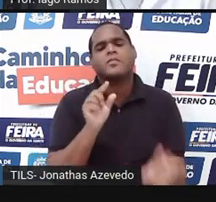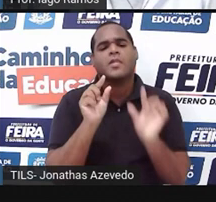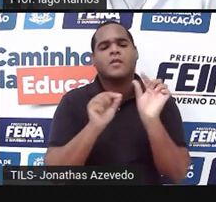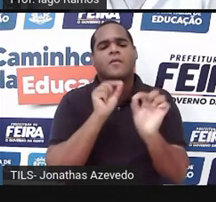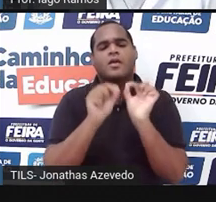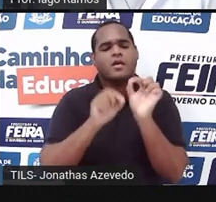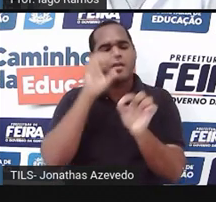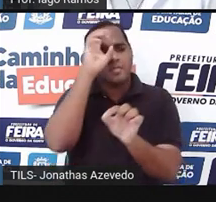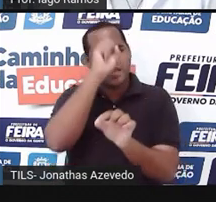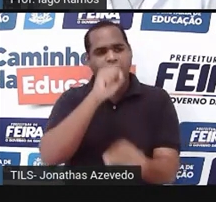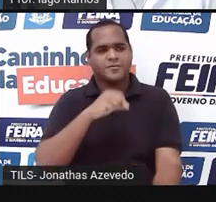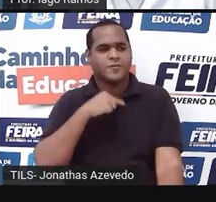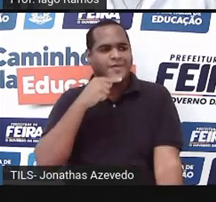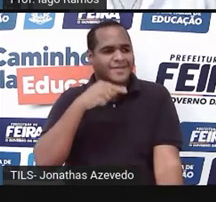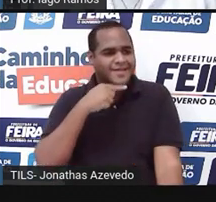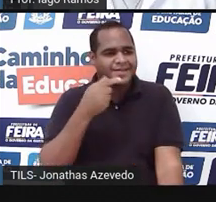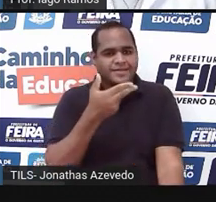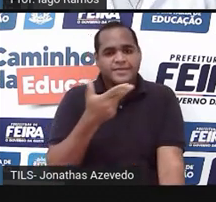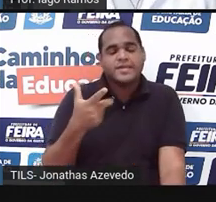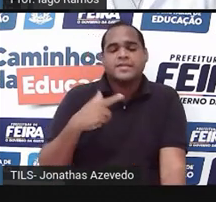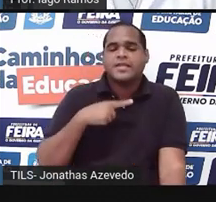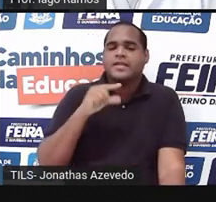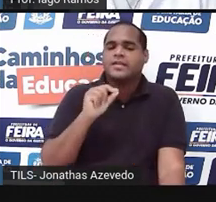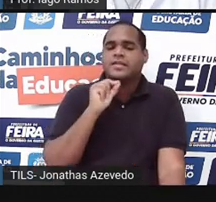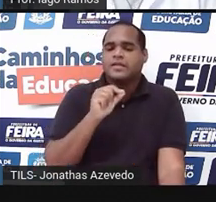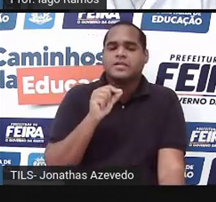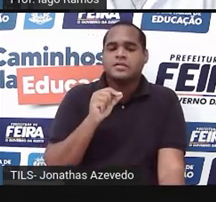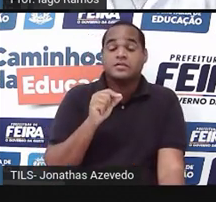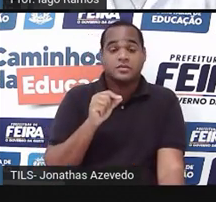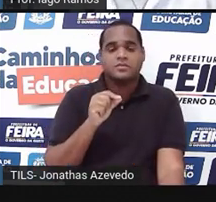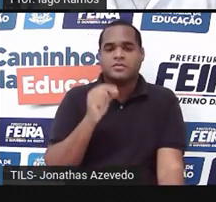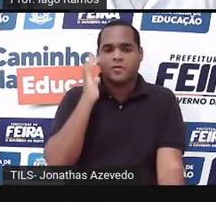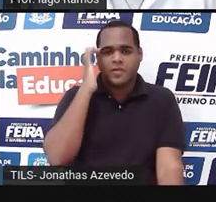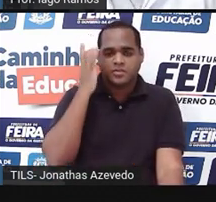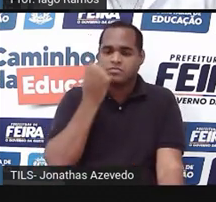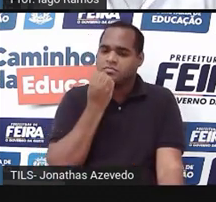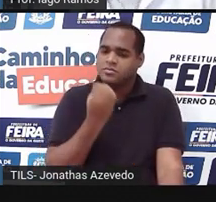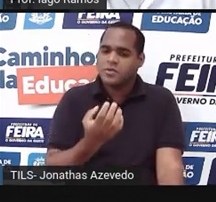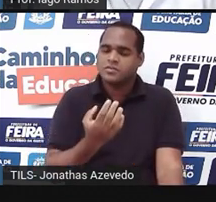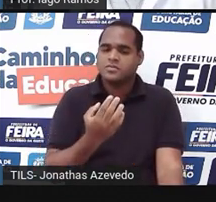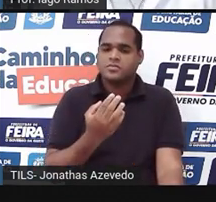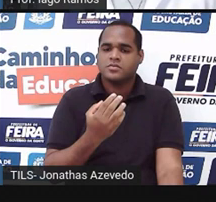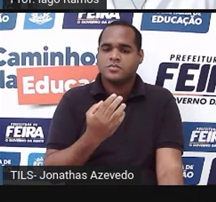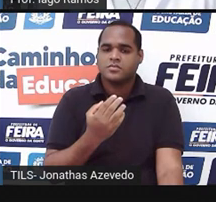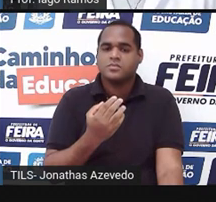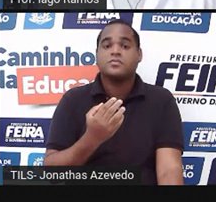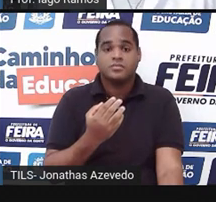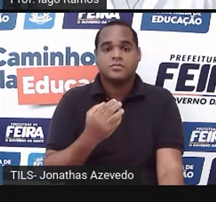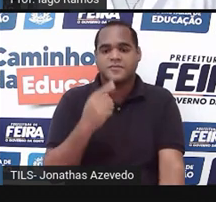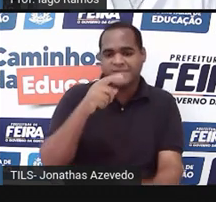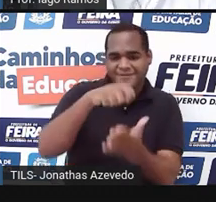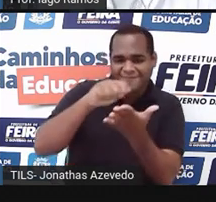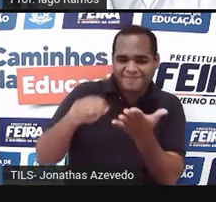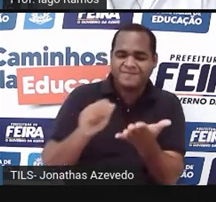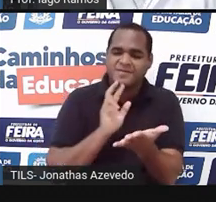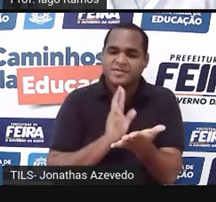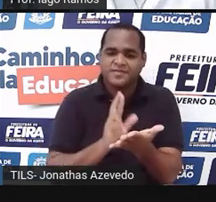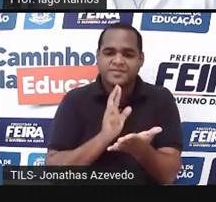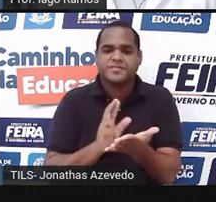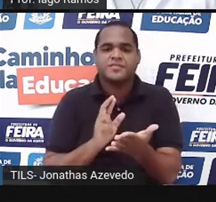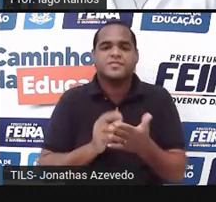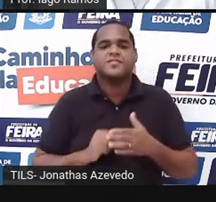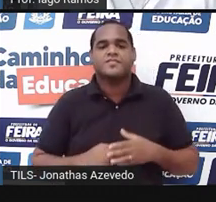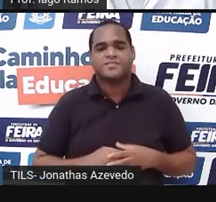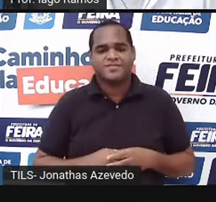onde é que teve mais dúvida Então o que é que eu eu acho bacana você escreveu um comentários no seu caderno sobre o que